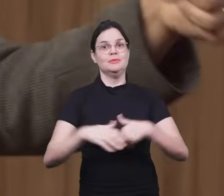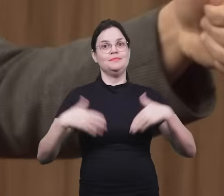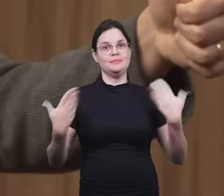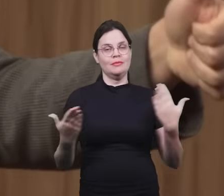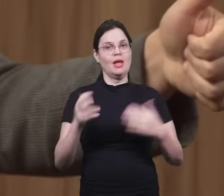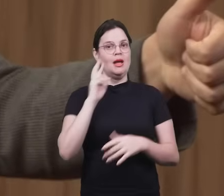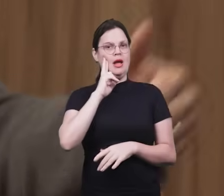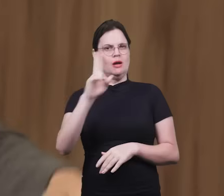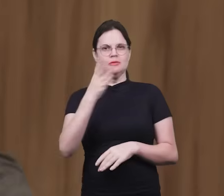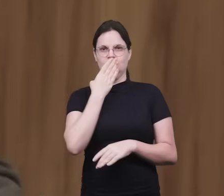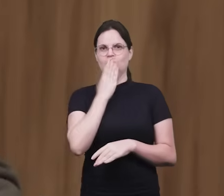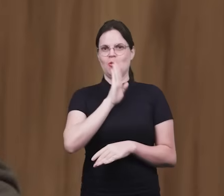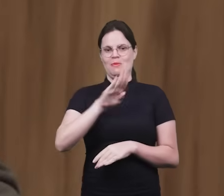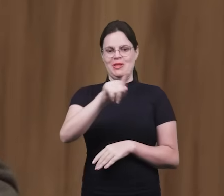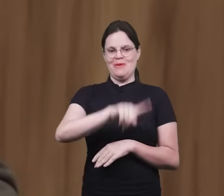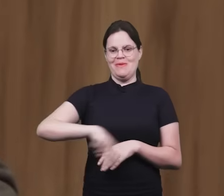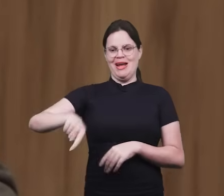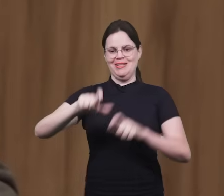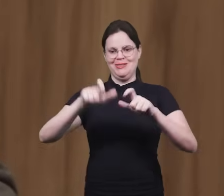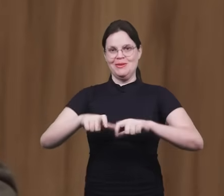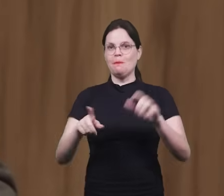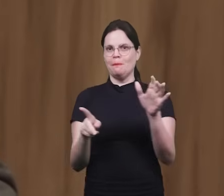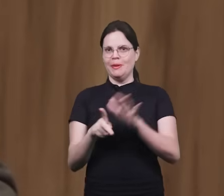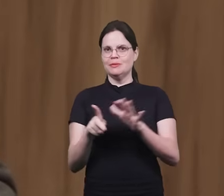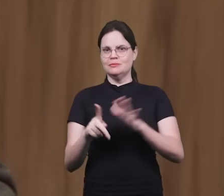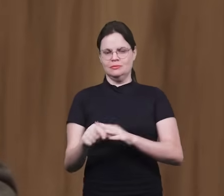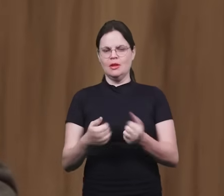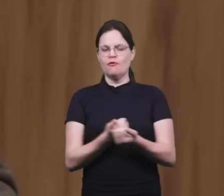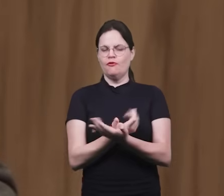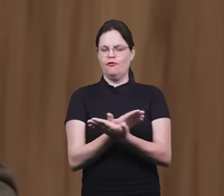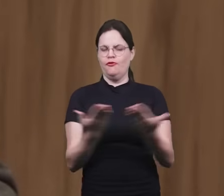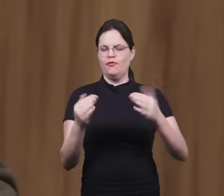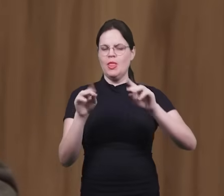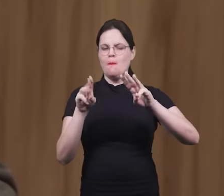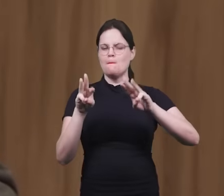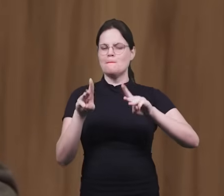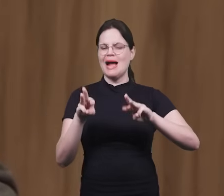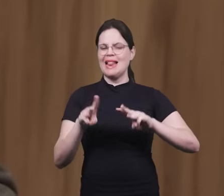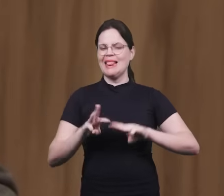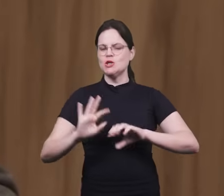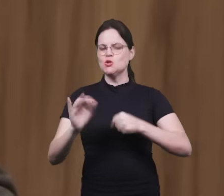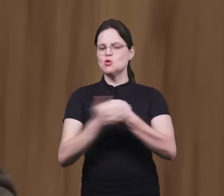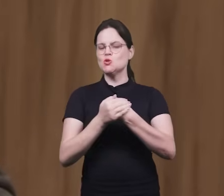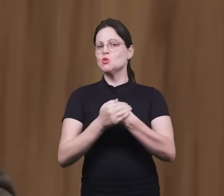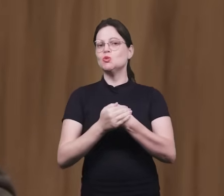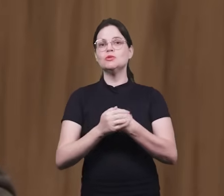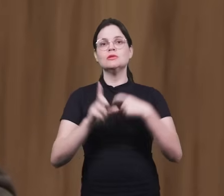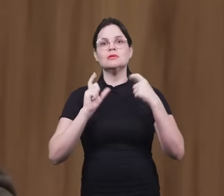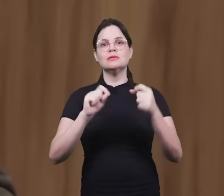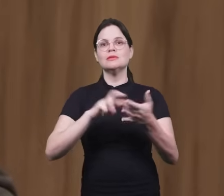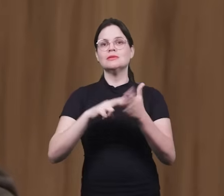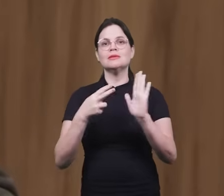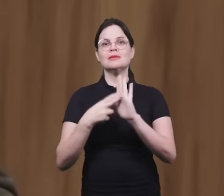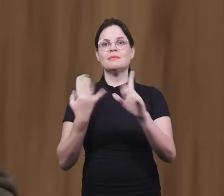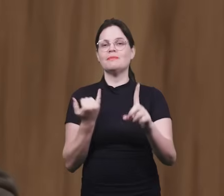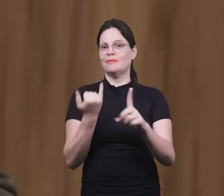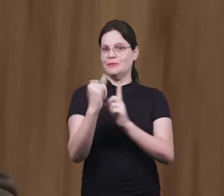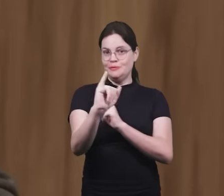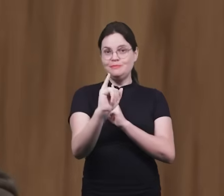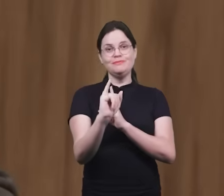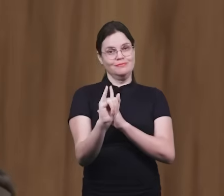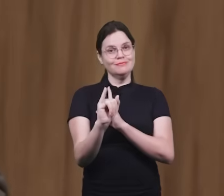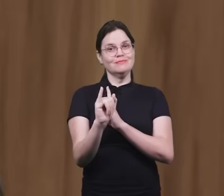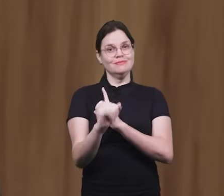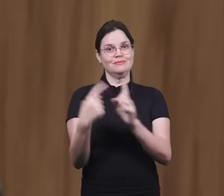na igreja de Pérgamo, e eu lhe darei a comer o maná escondido, era até uma profecia. Por